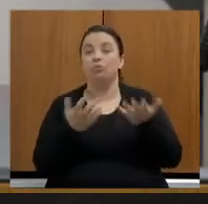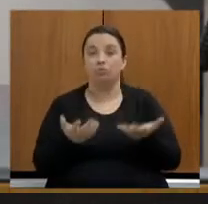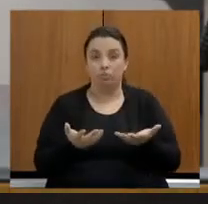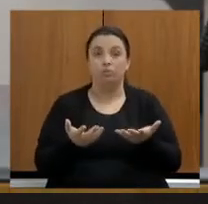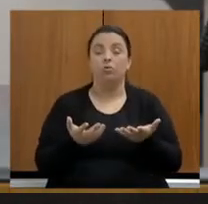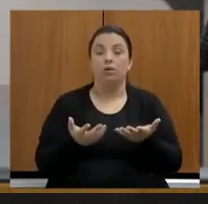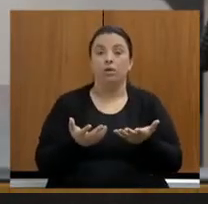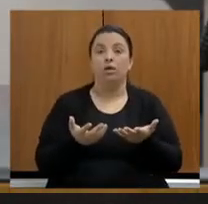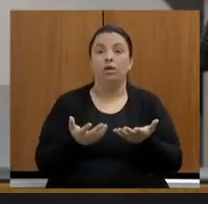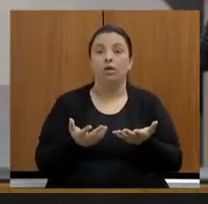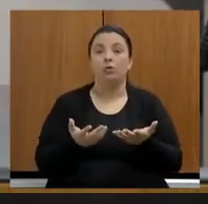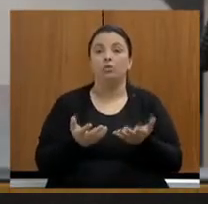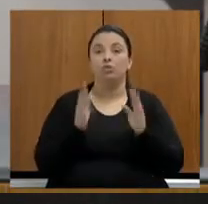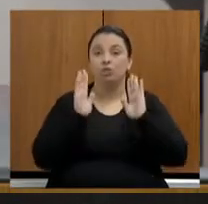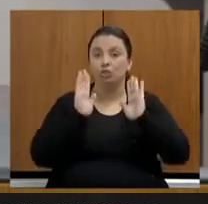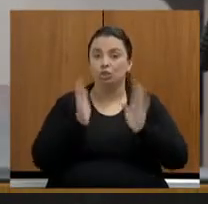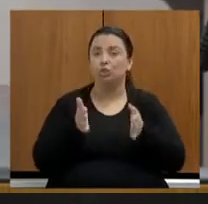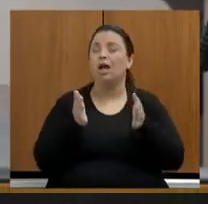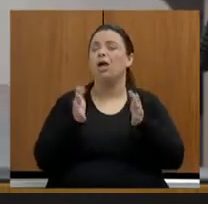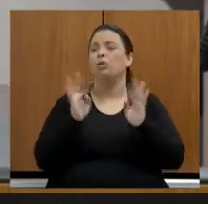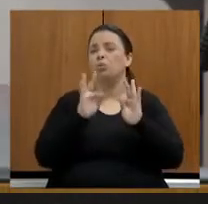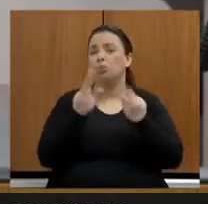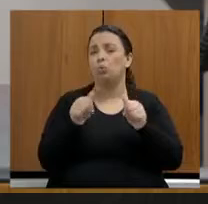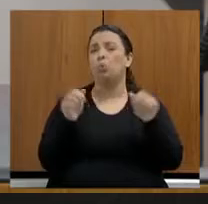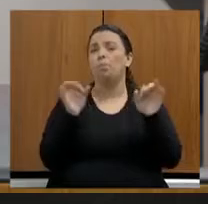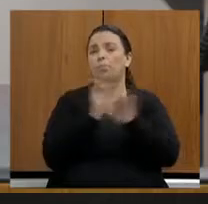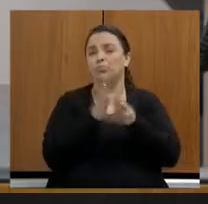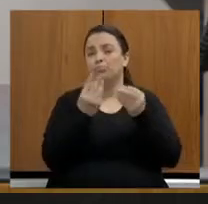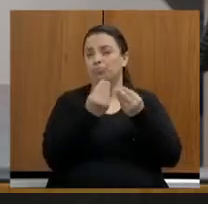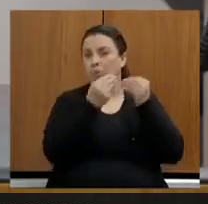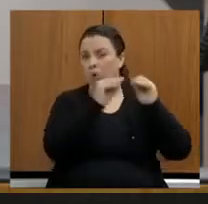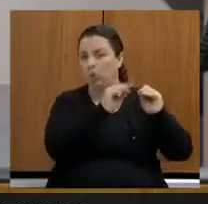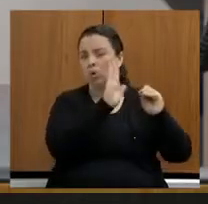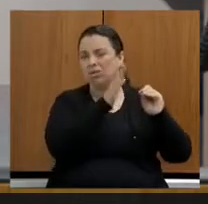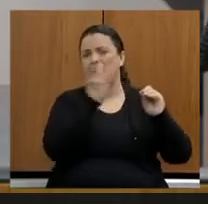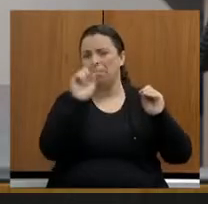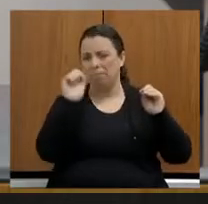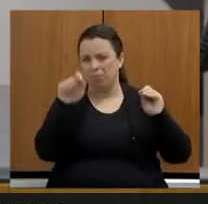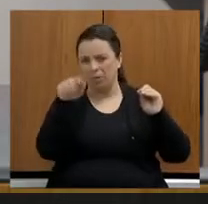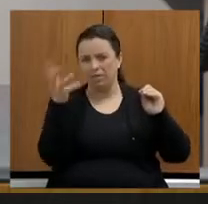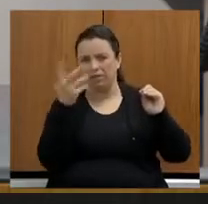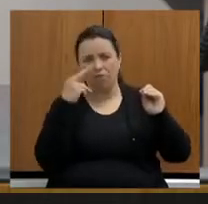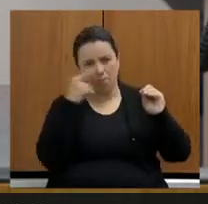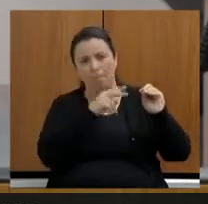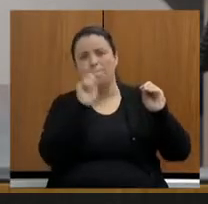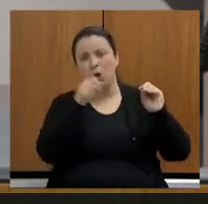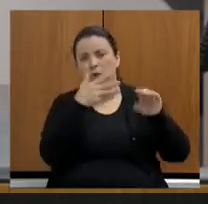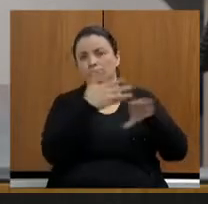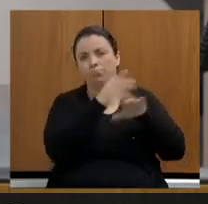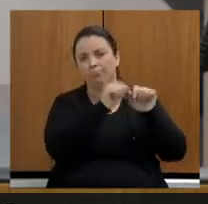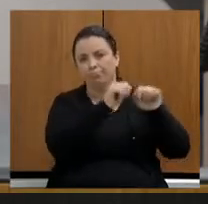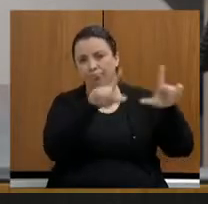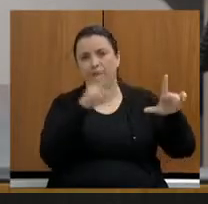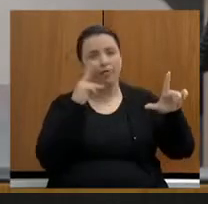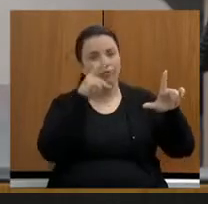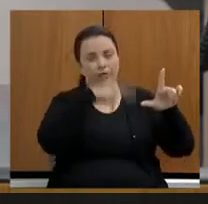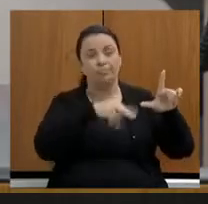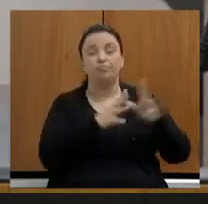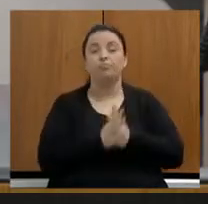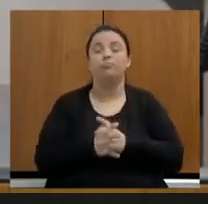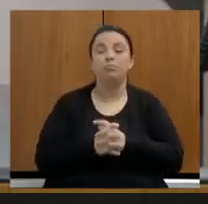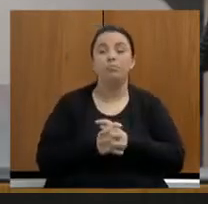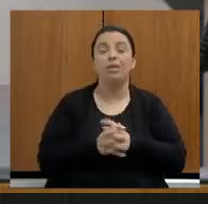todos eles mas estão todos disponíveis para toda a sociedade para os colegas parlamentares a próxima educação básica de qualidade